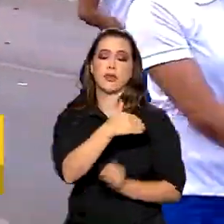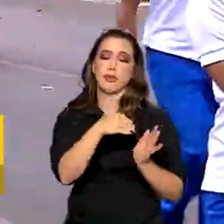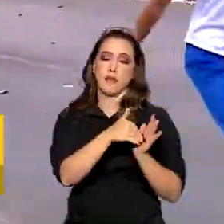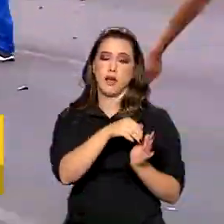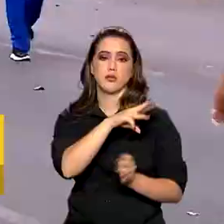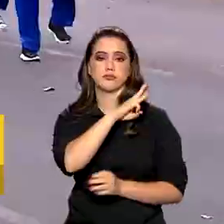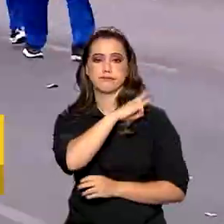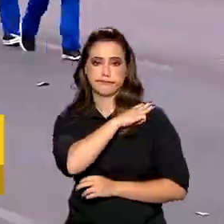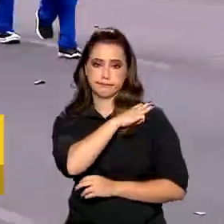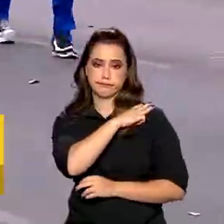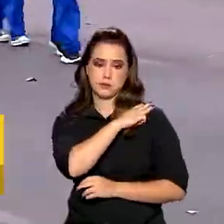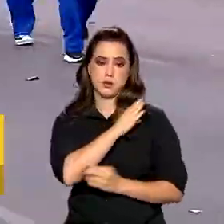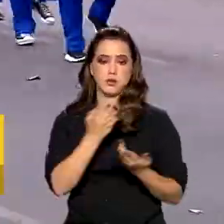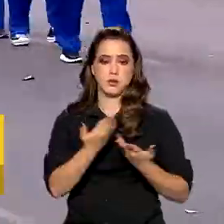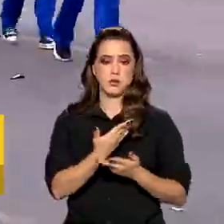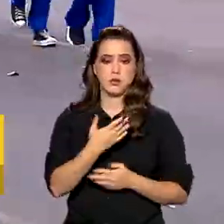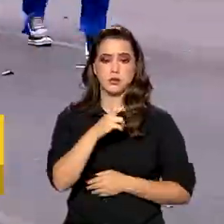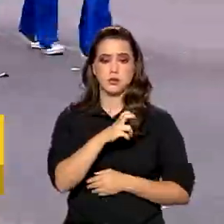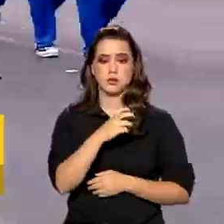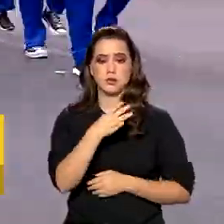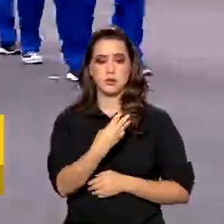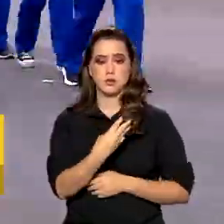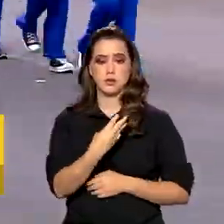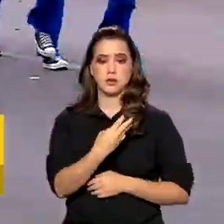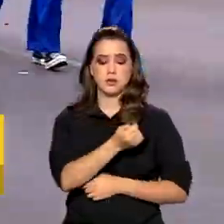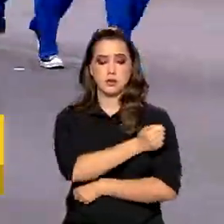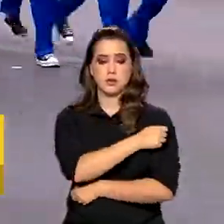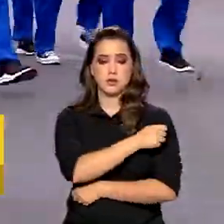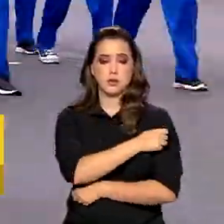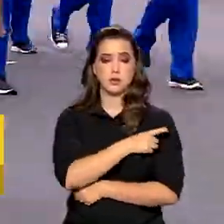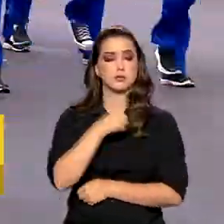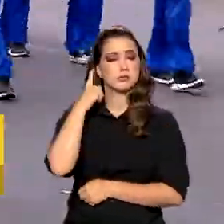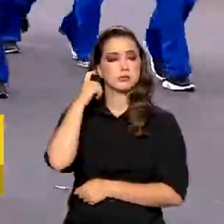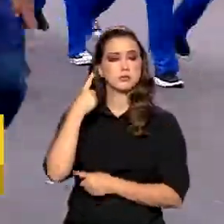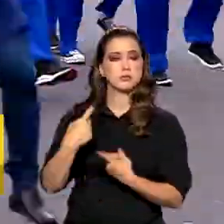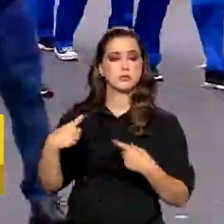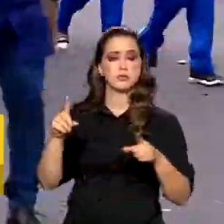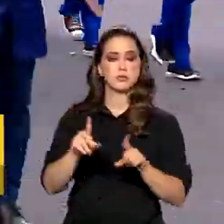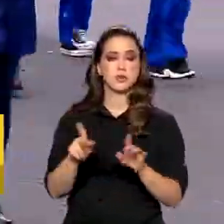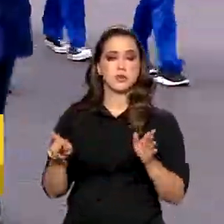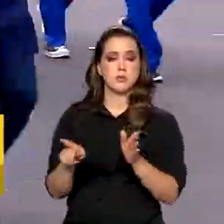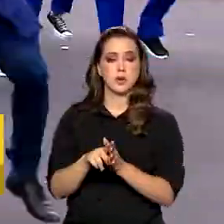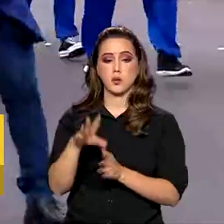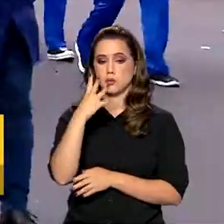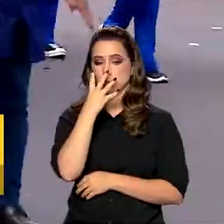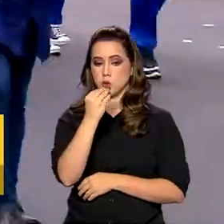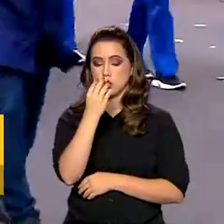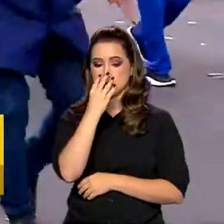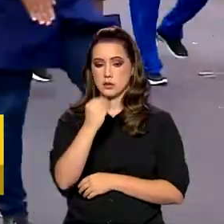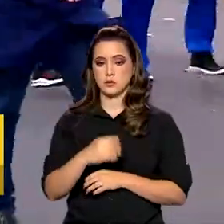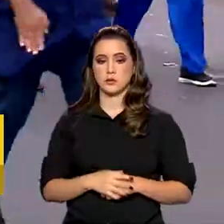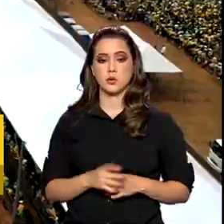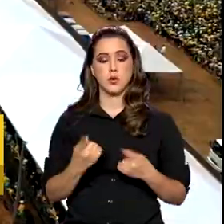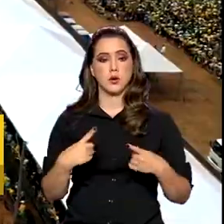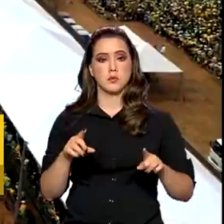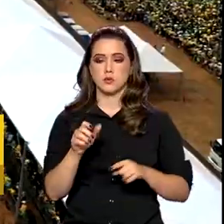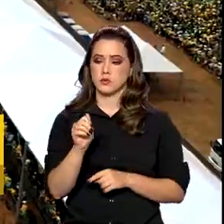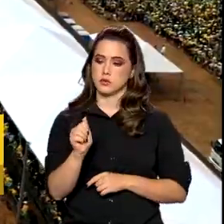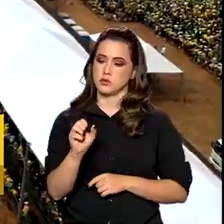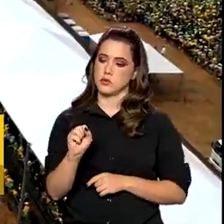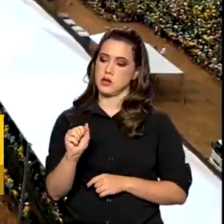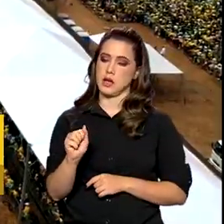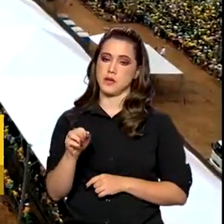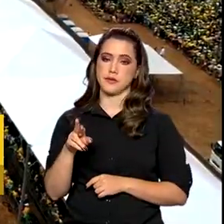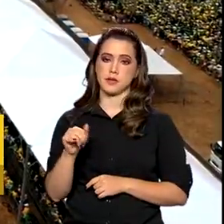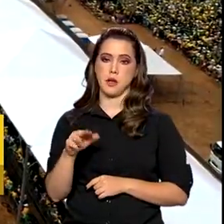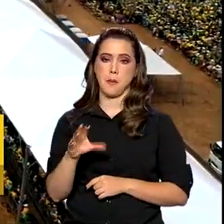e desfila com um pelotão de 53 estudantes ao som da banda do CF2 do Guará com a música Asa Branca, de